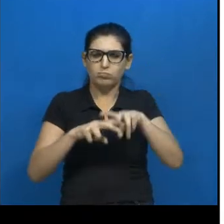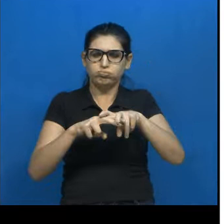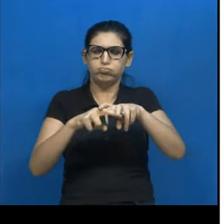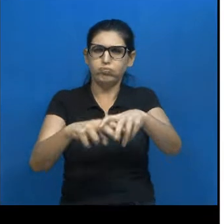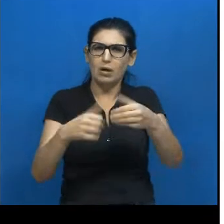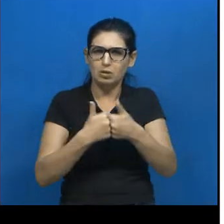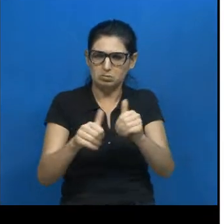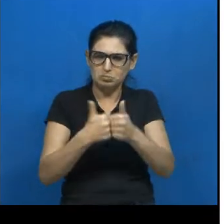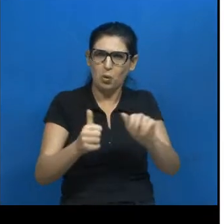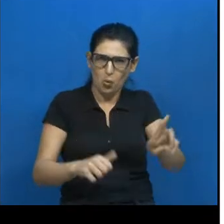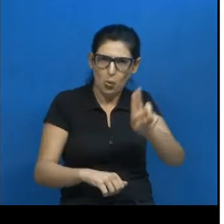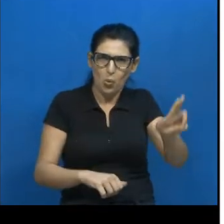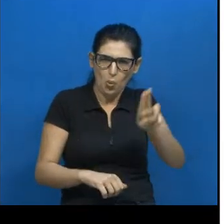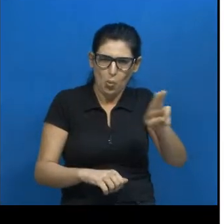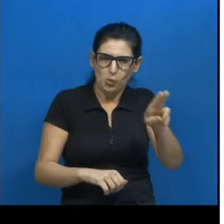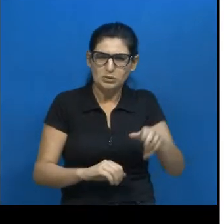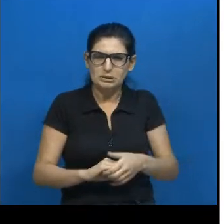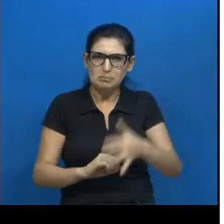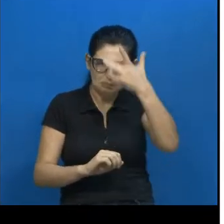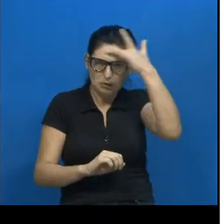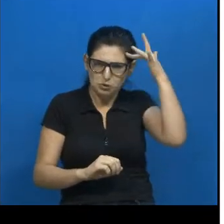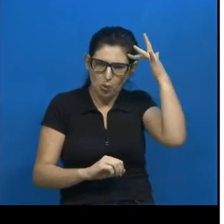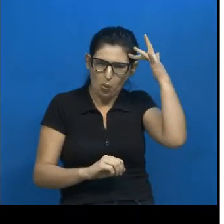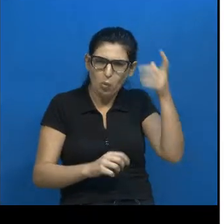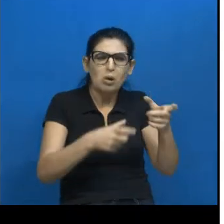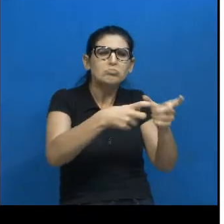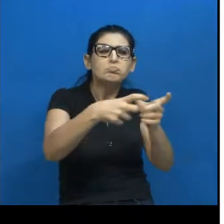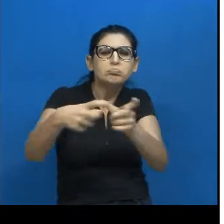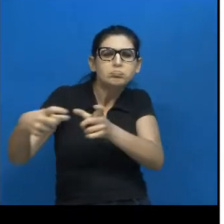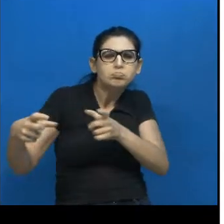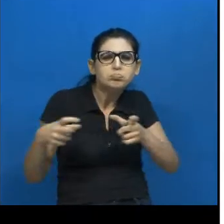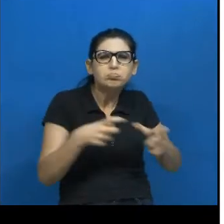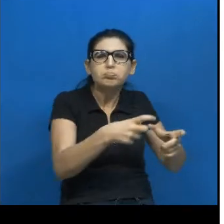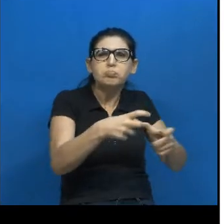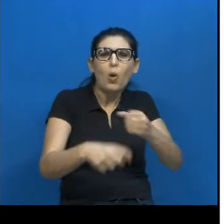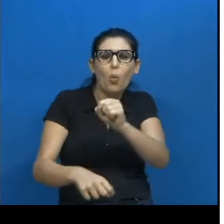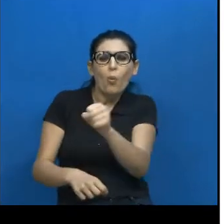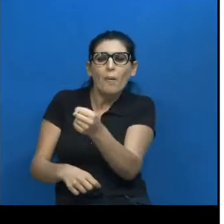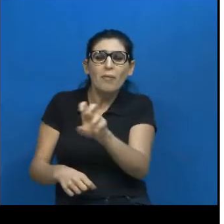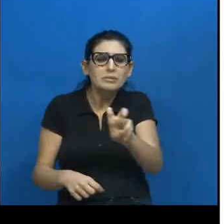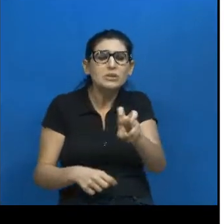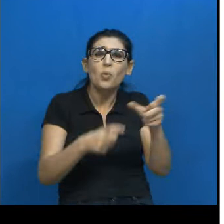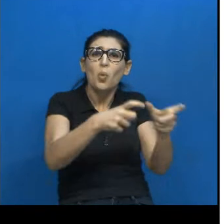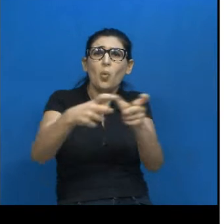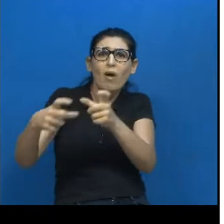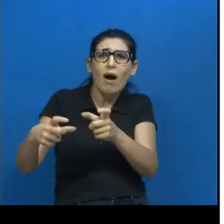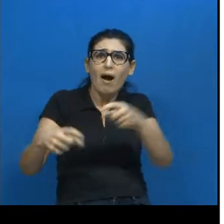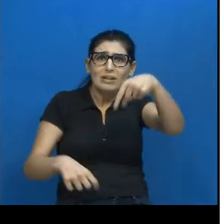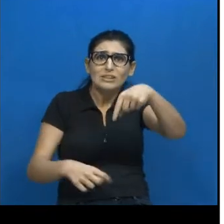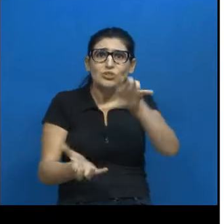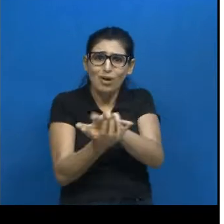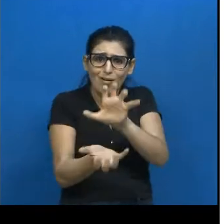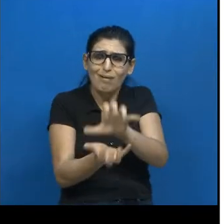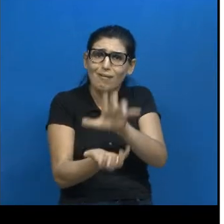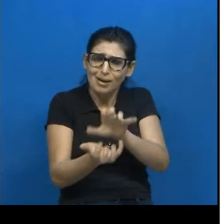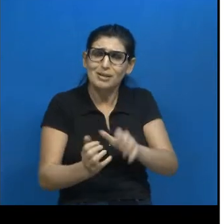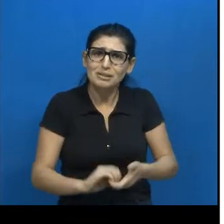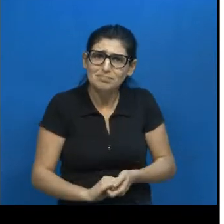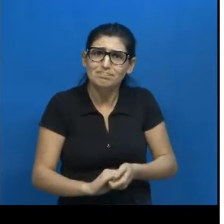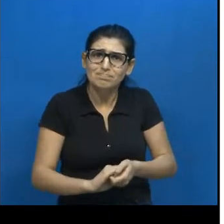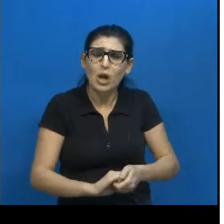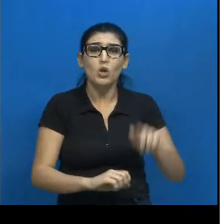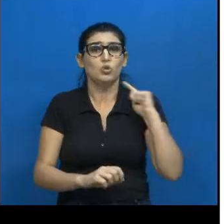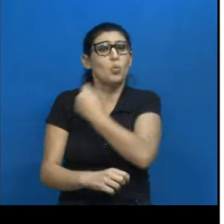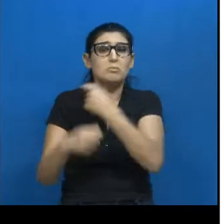zona, onde estão os passageiros? Os passageiros estão nessas 85 zonas. Para a gente poder definir, entender